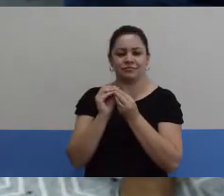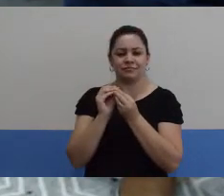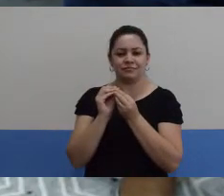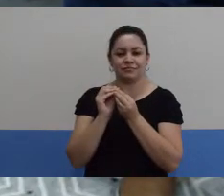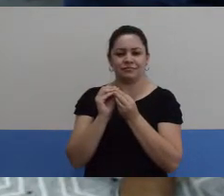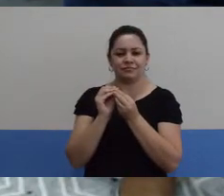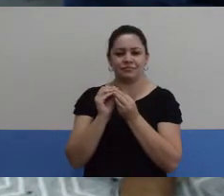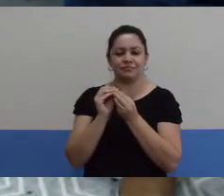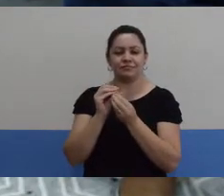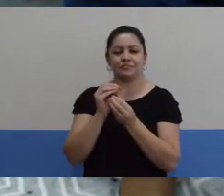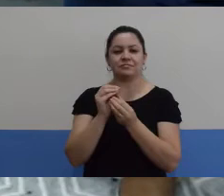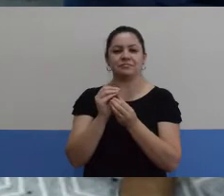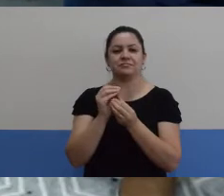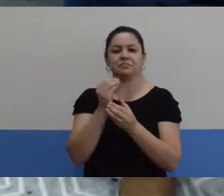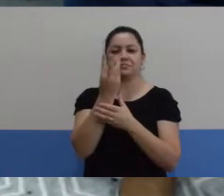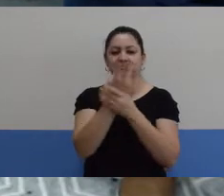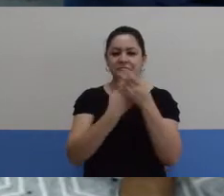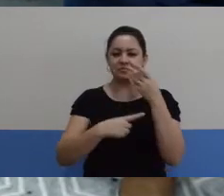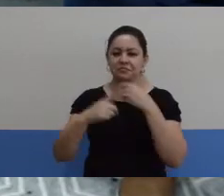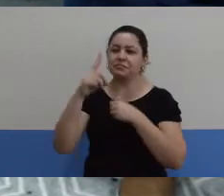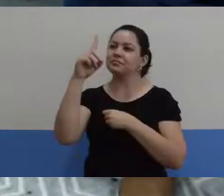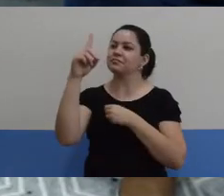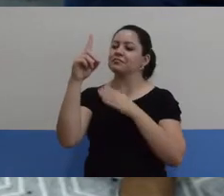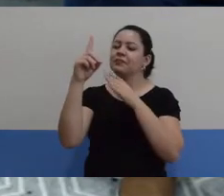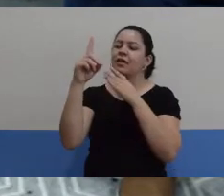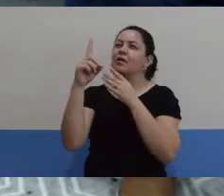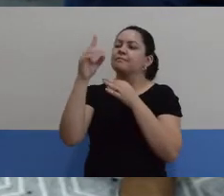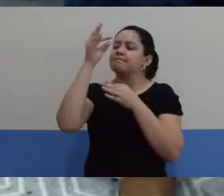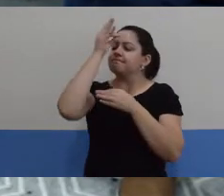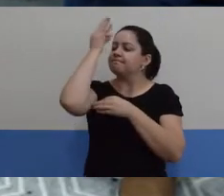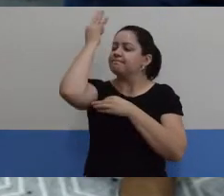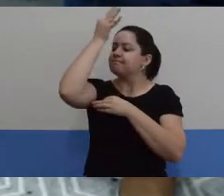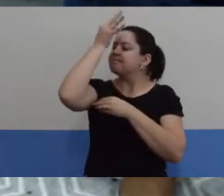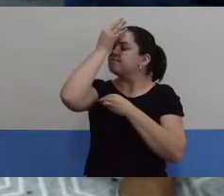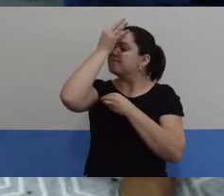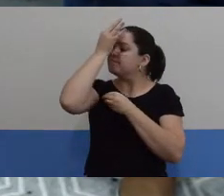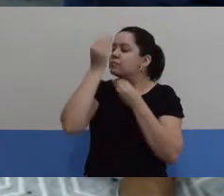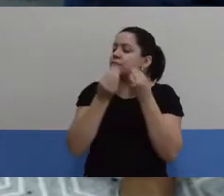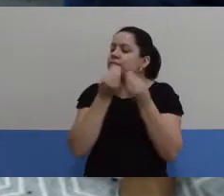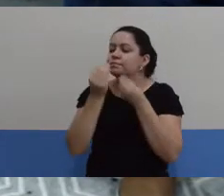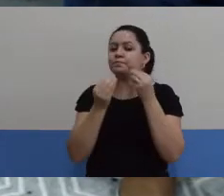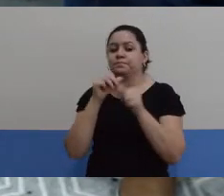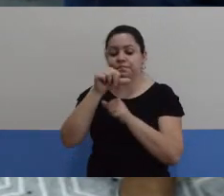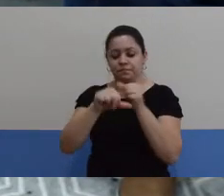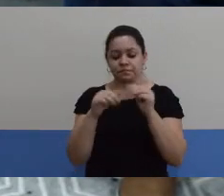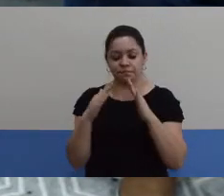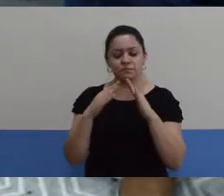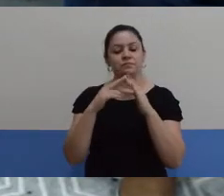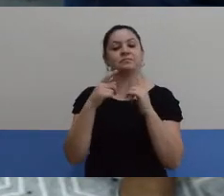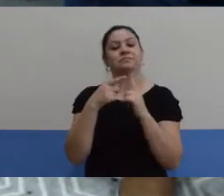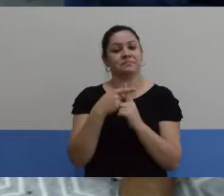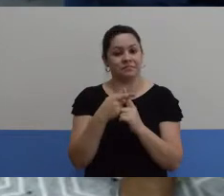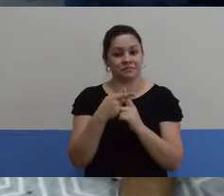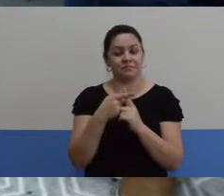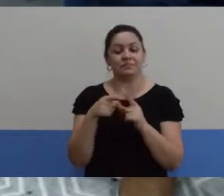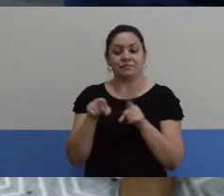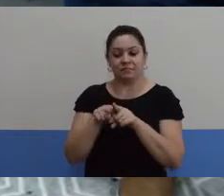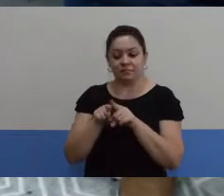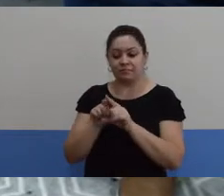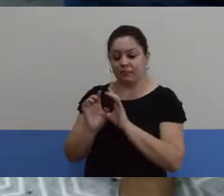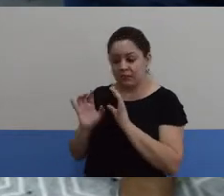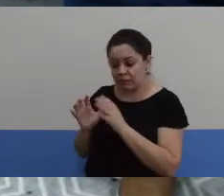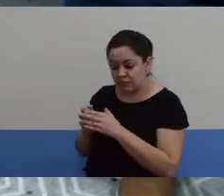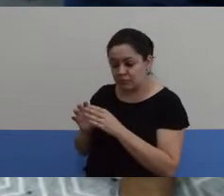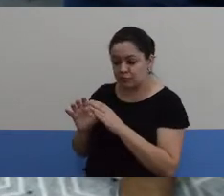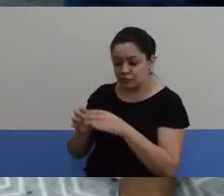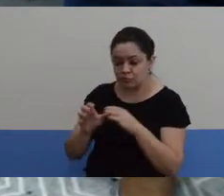Santo suscite no nosso coração essas mudanças da igreja. Assim como Dom Hamilton dizia a respeito dos concílios, né? Sempre o Espírito